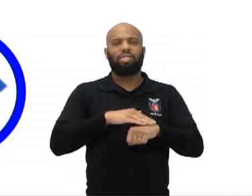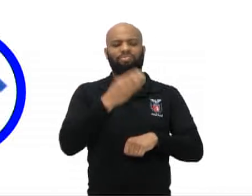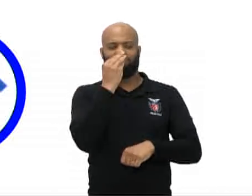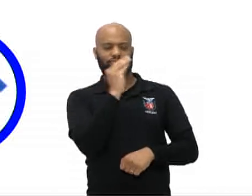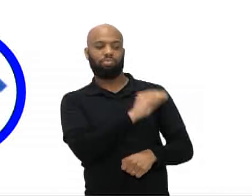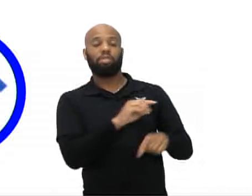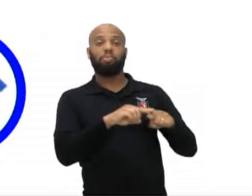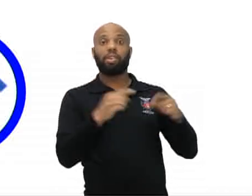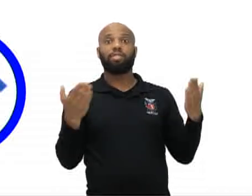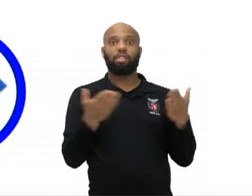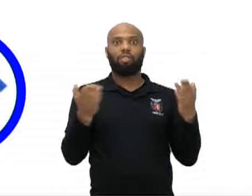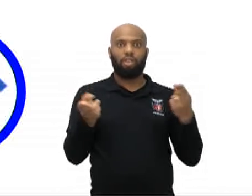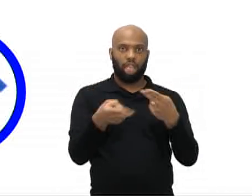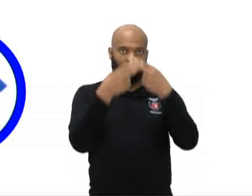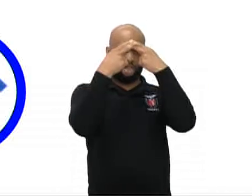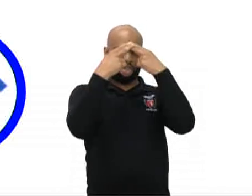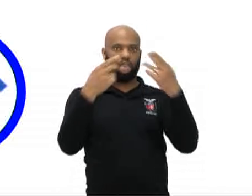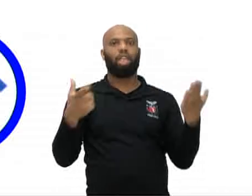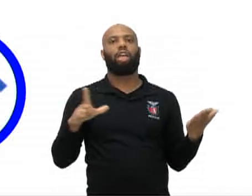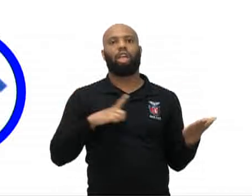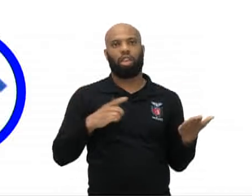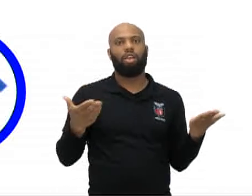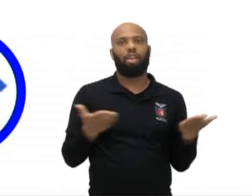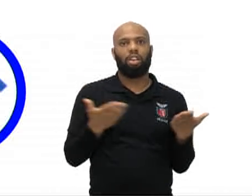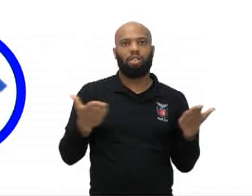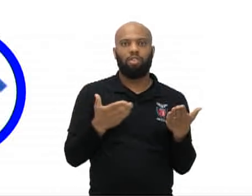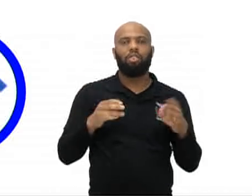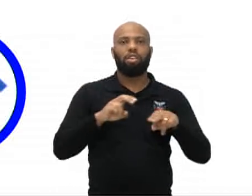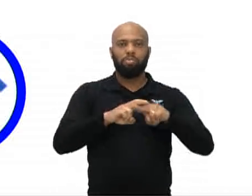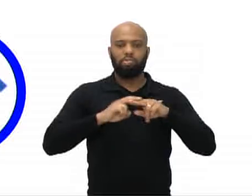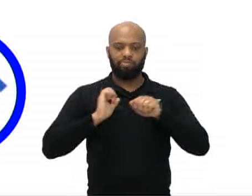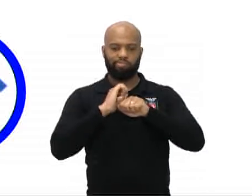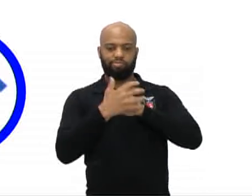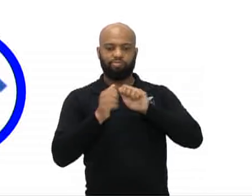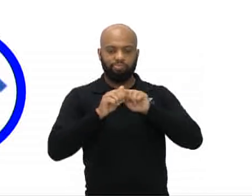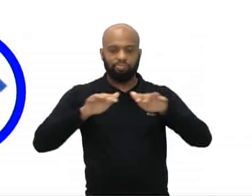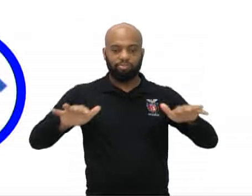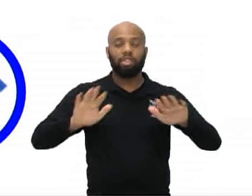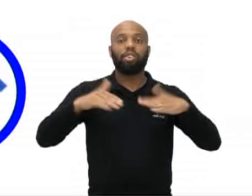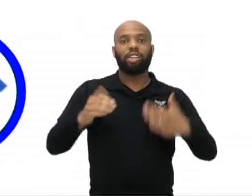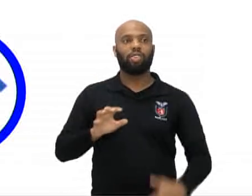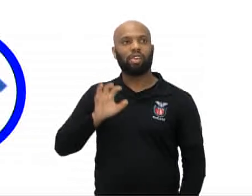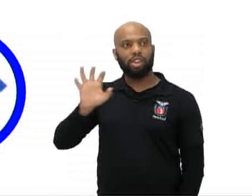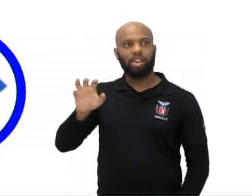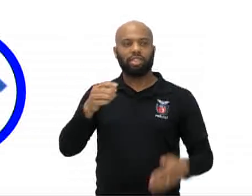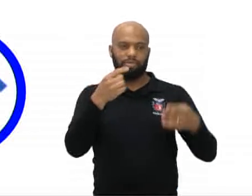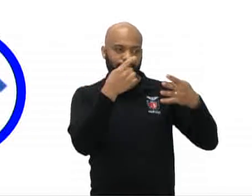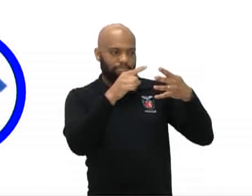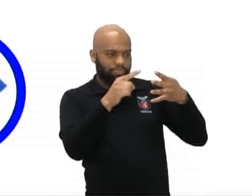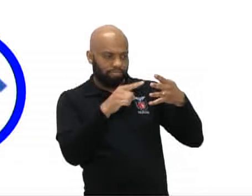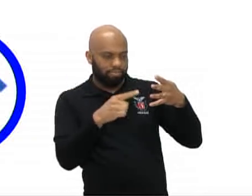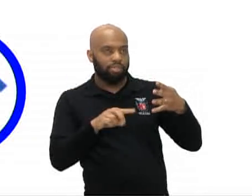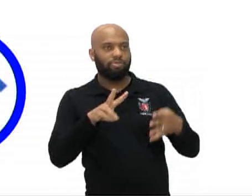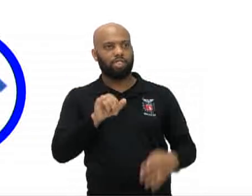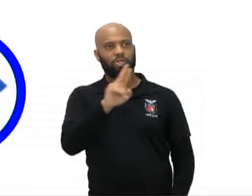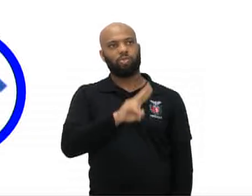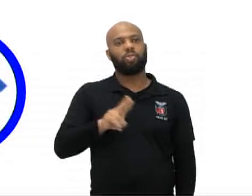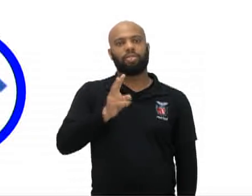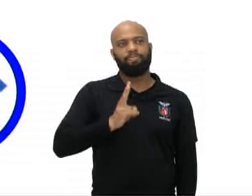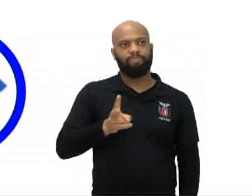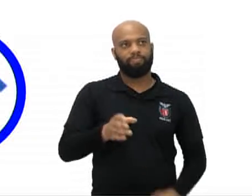partir desse trauma que a gente está vivendo, dessa pandemia, eu tenho certeza que essas medidas vão ser levadas para